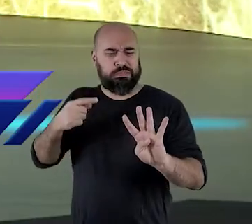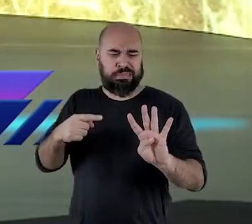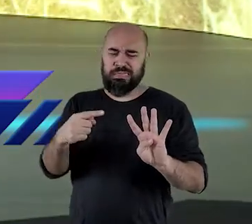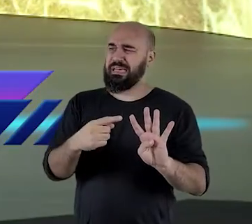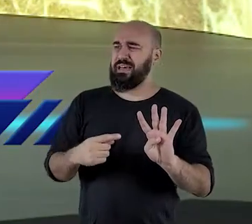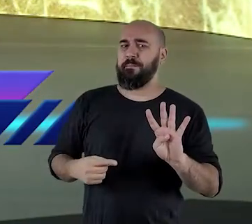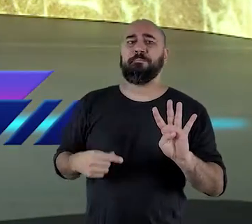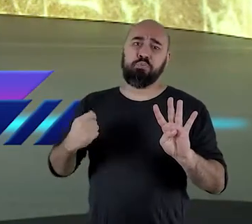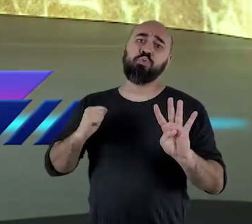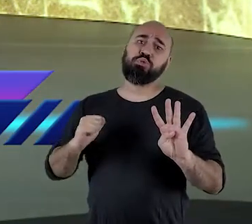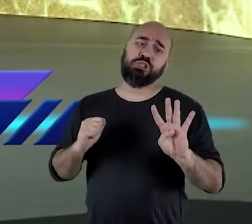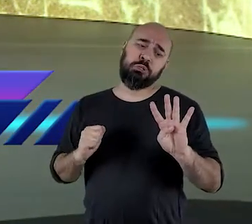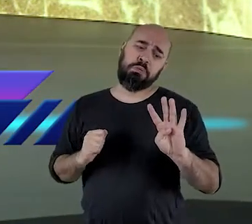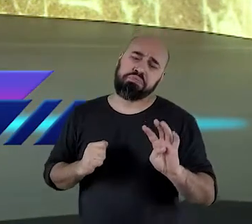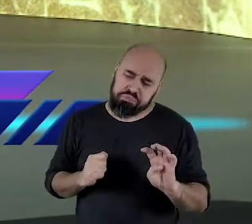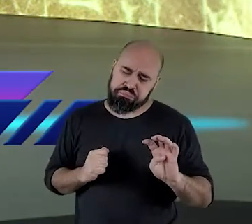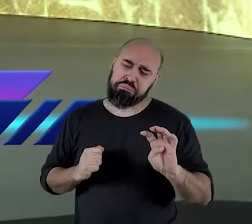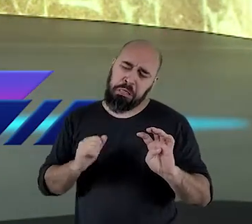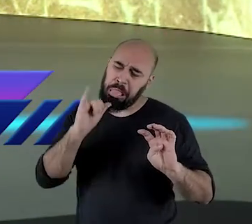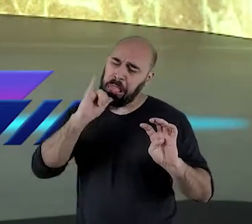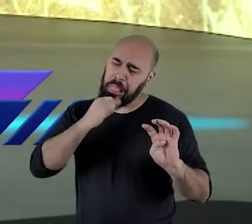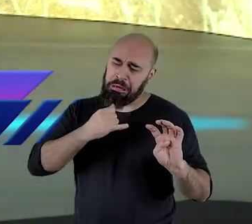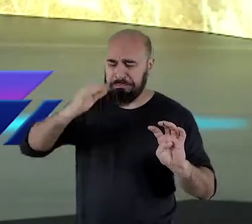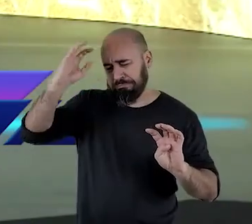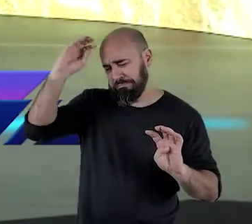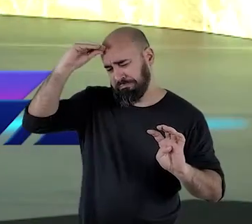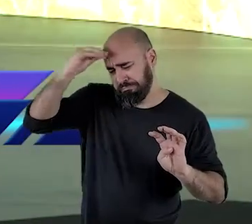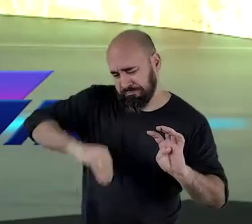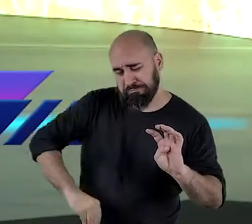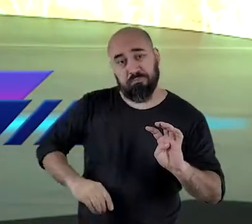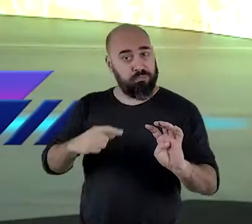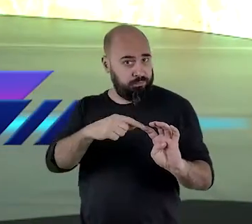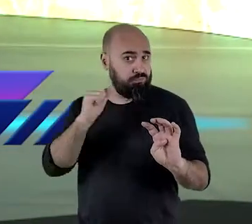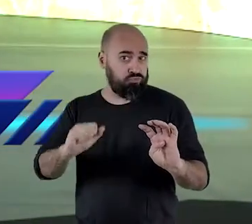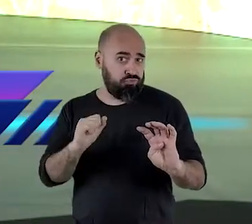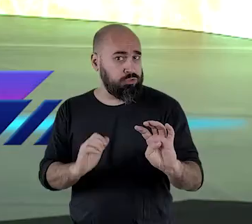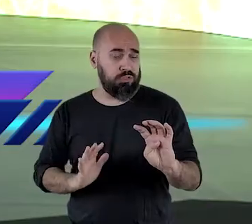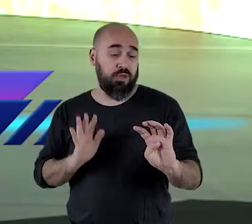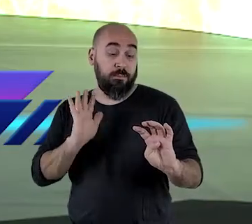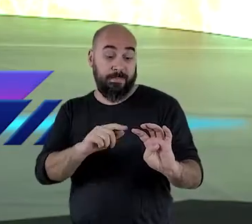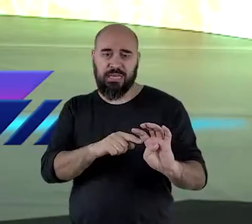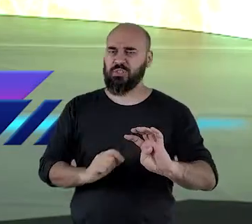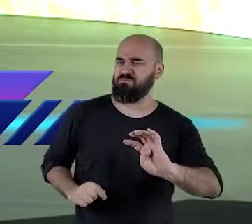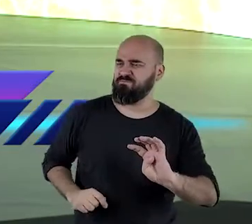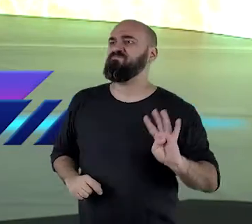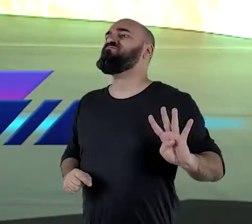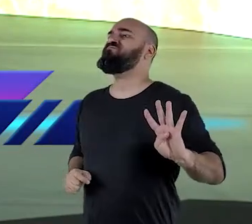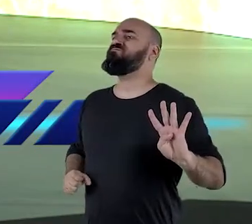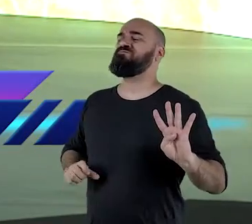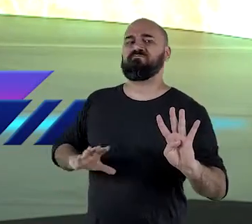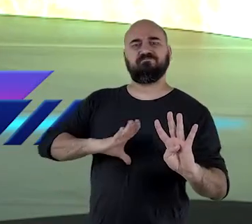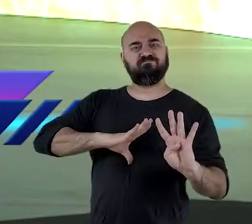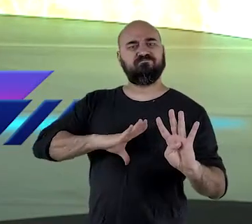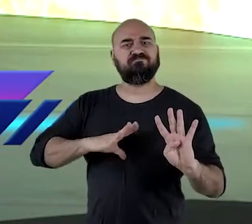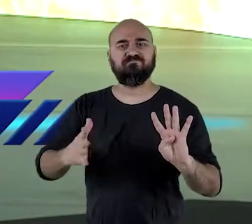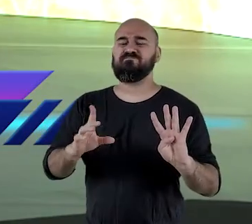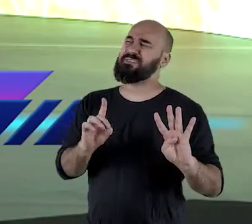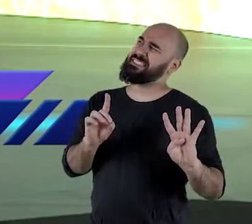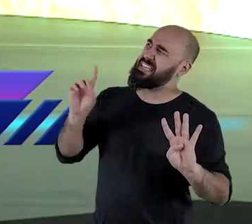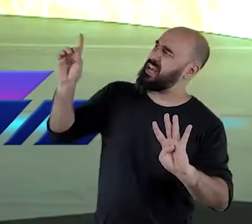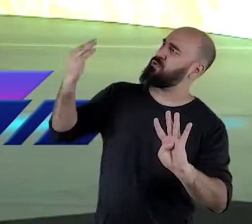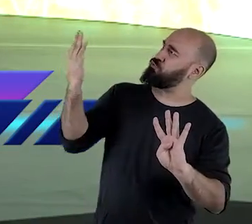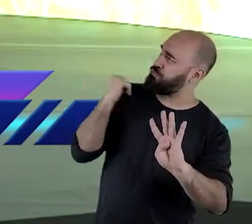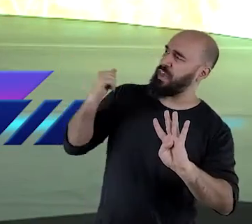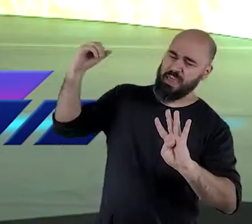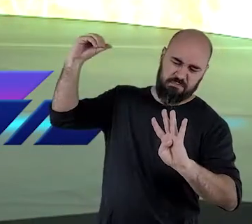eram contrárias, as forças eram para jogá-los na desobediência, mas eles decidiram que Deus estaria